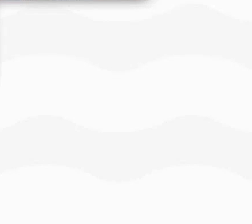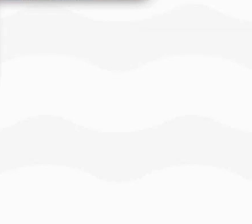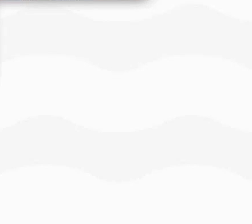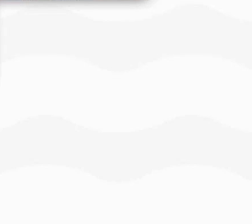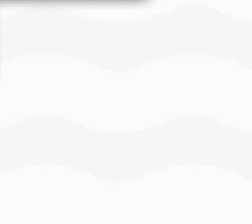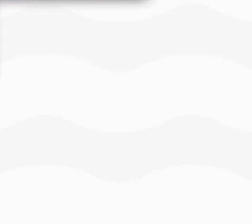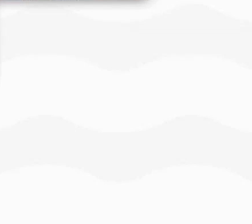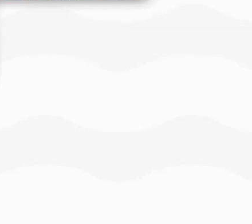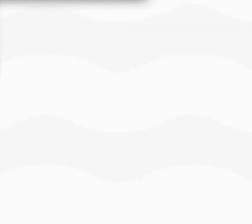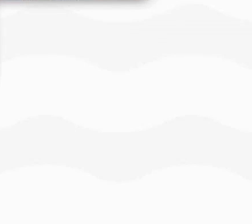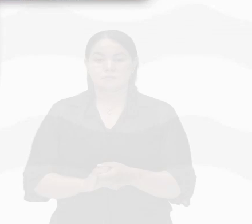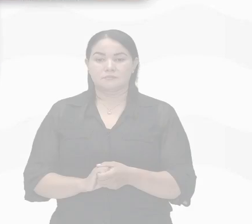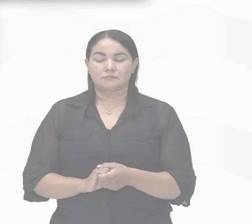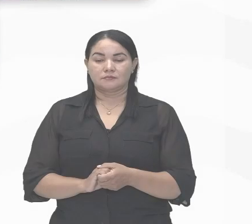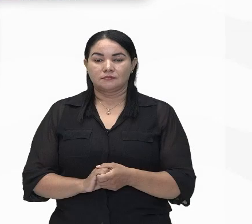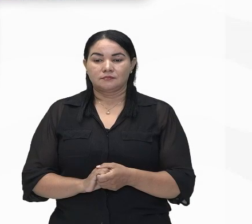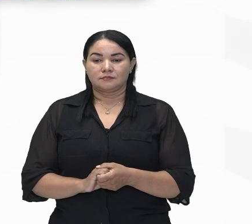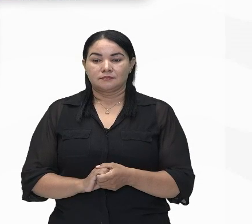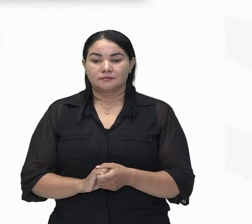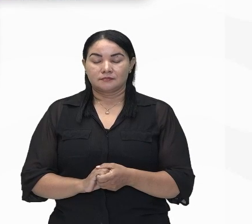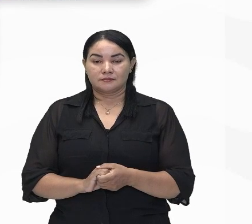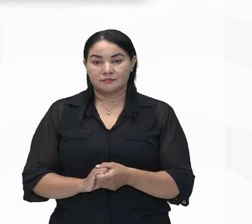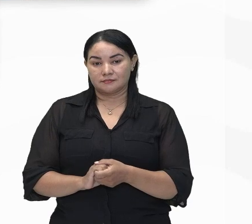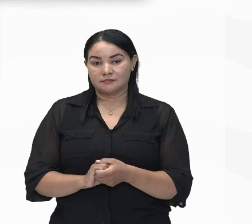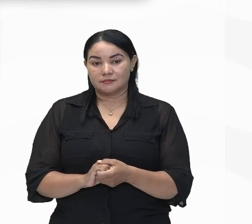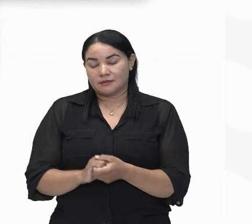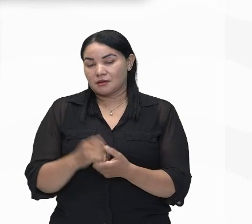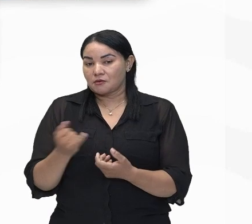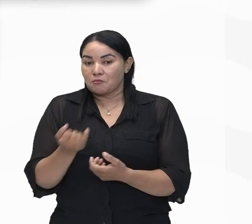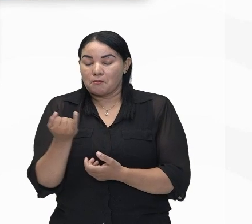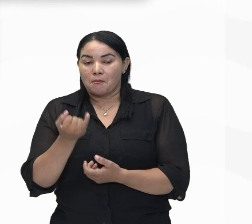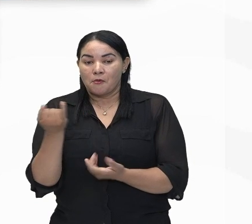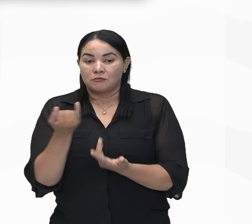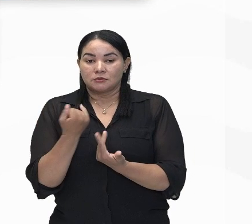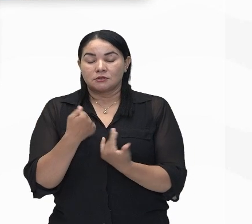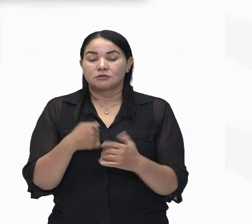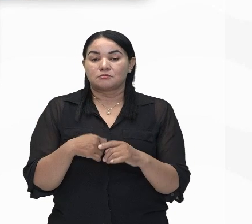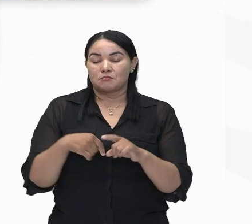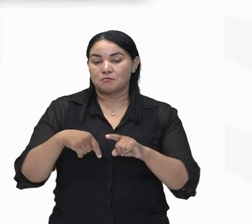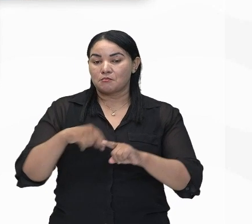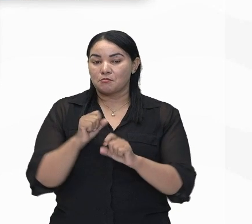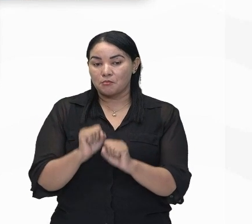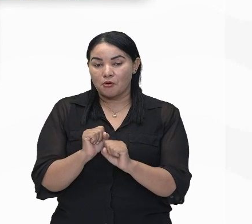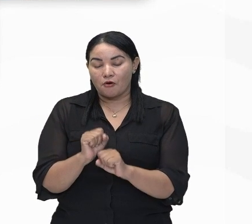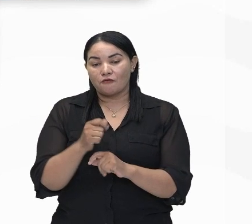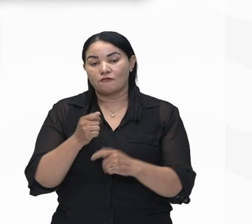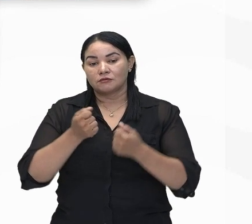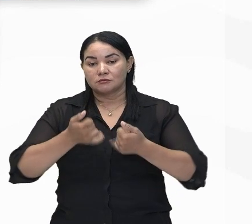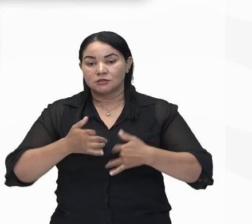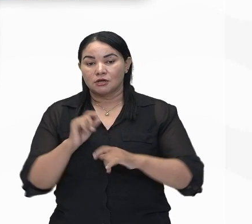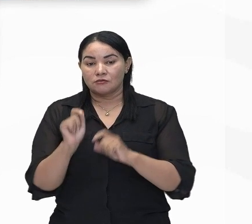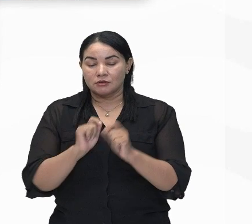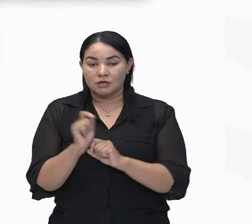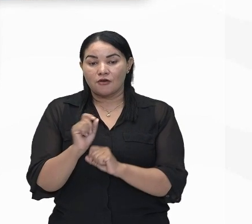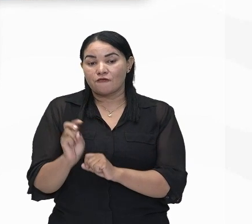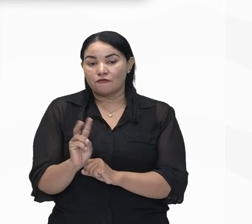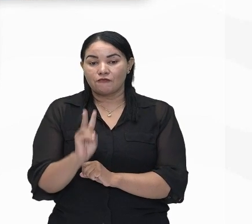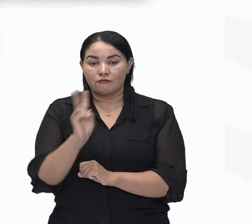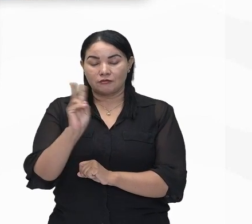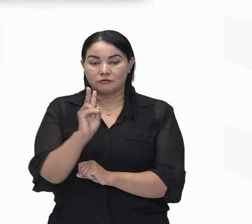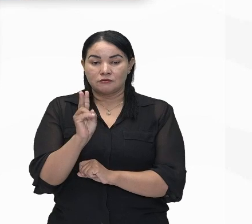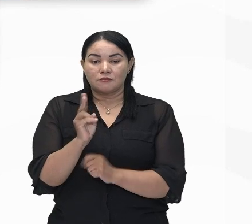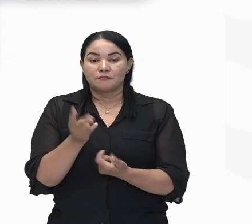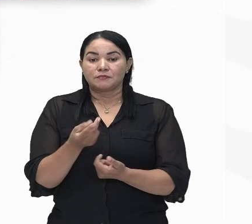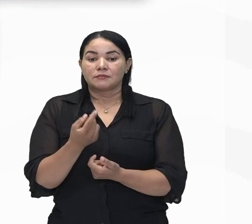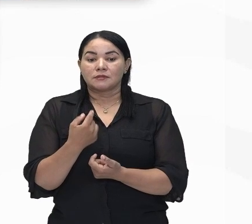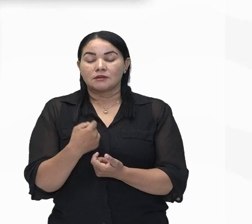inferior a outra. Então, nós podemos falar de valores materiais e de valores espirituais. E